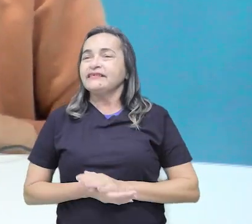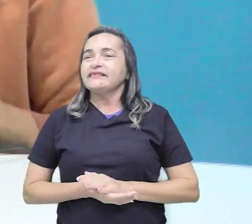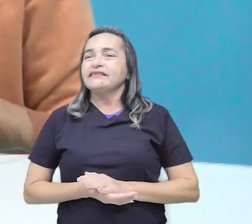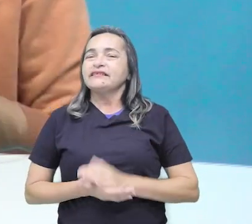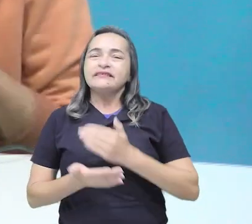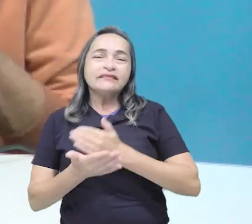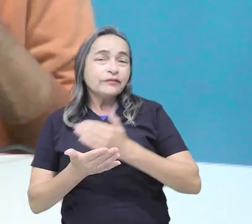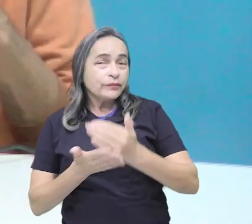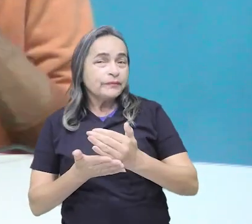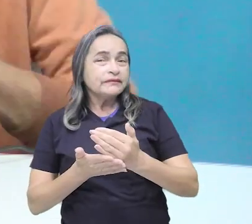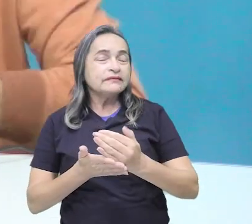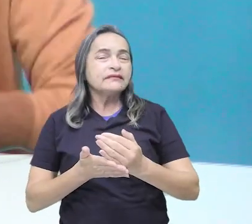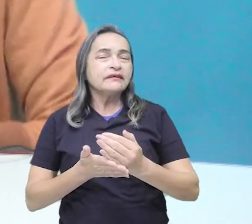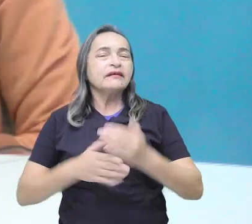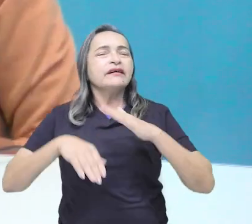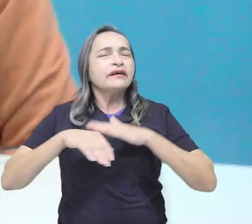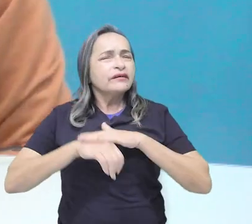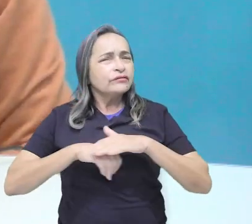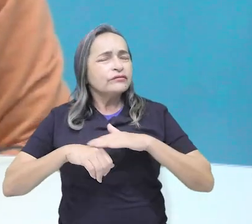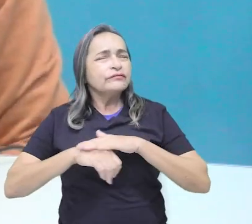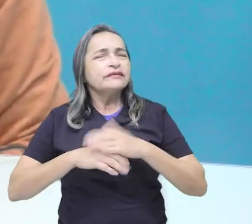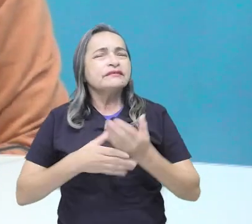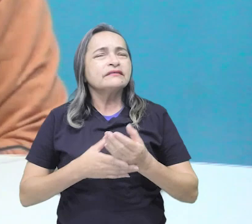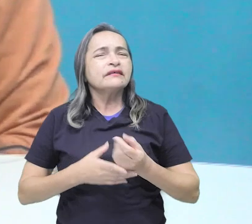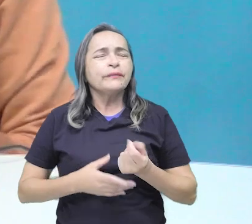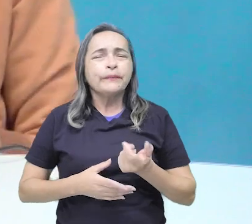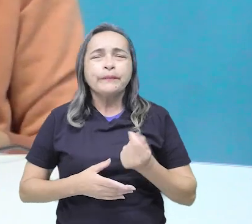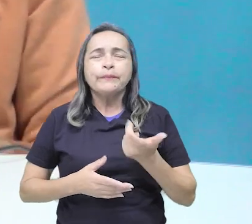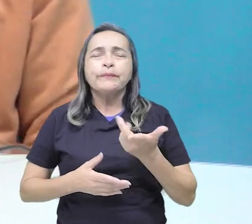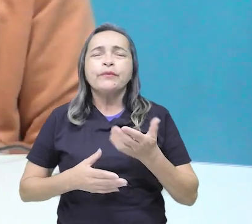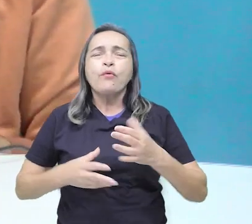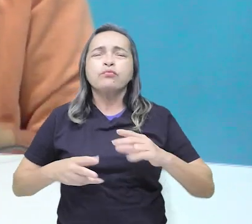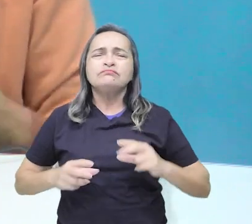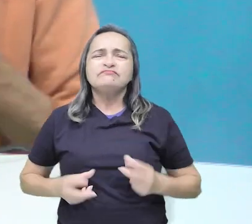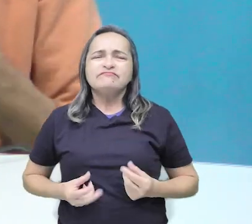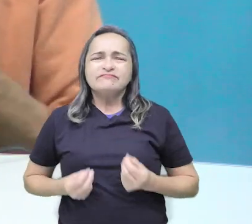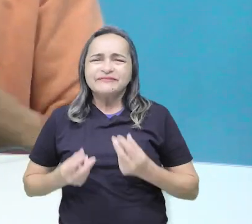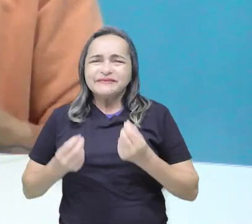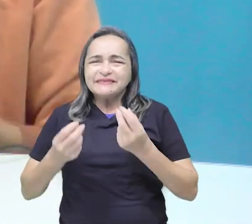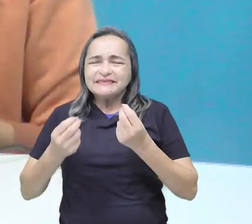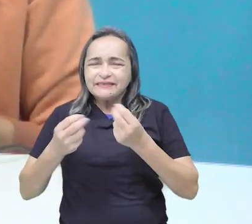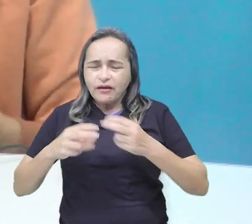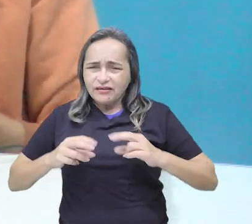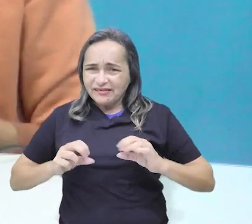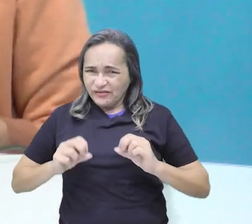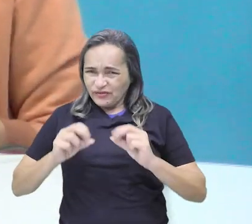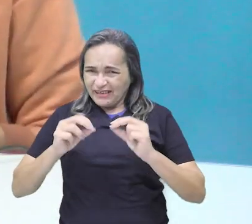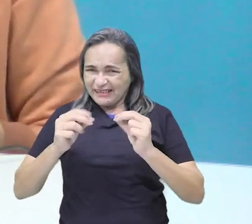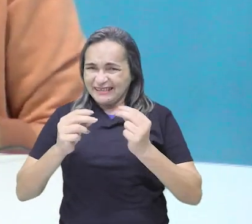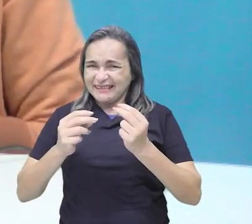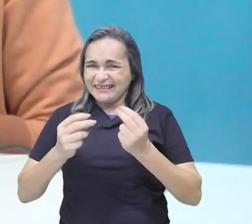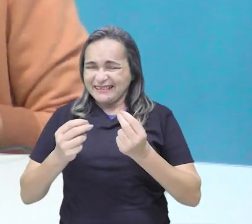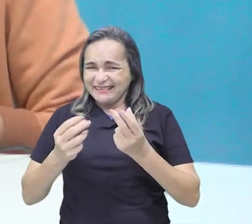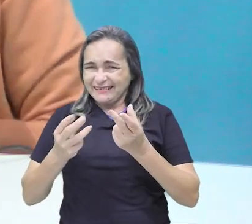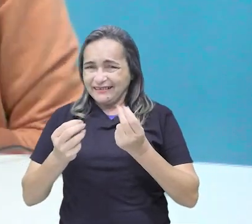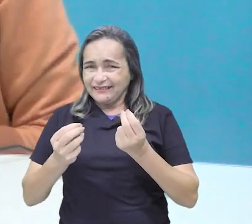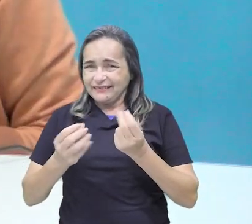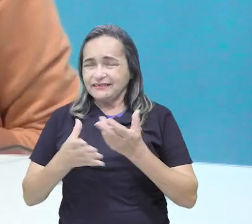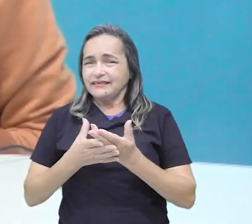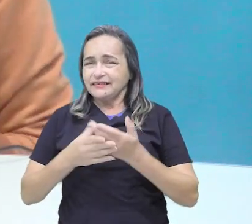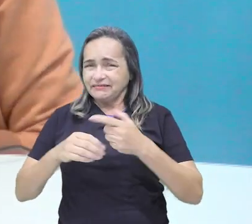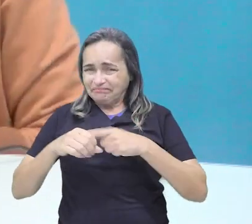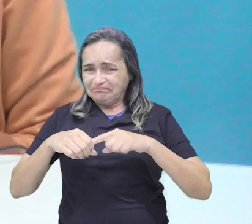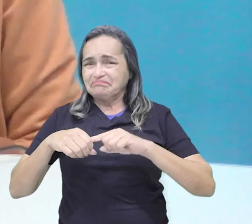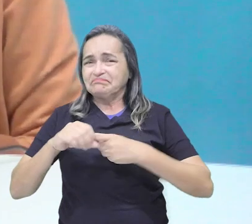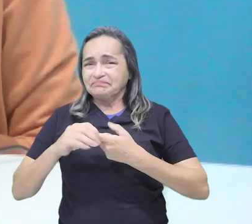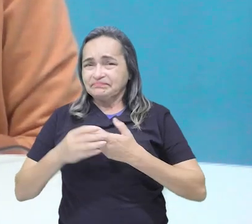Sim. Este câncer que eu penso que vem envolto em um paradigma muito